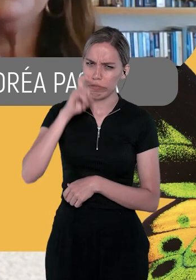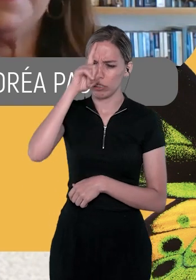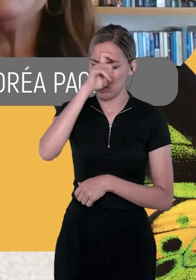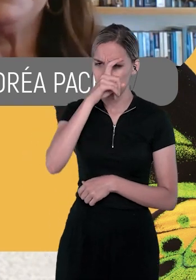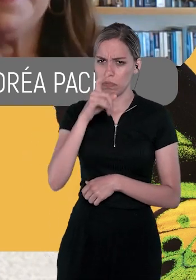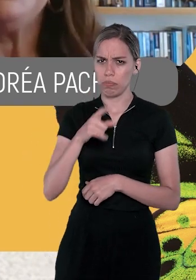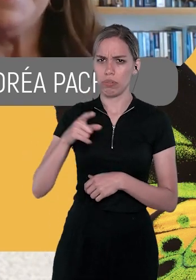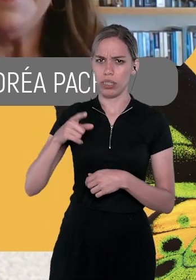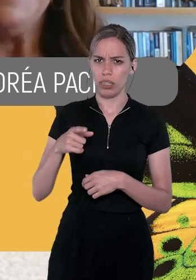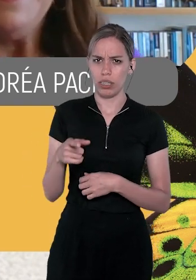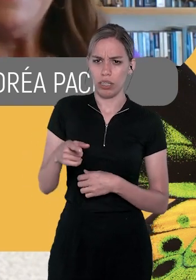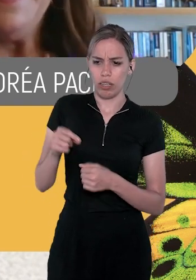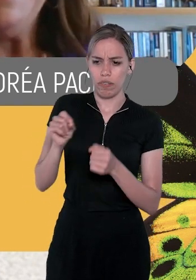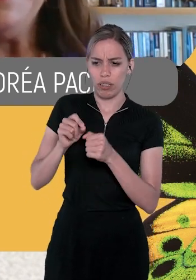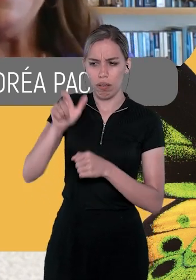assim muito...